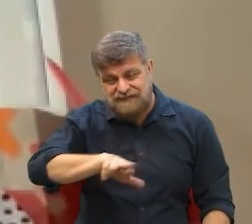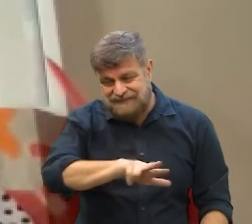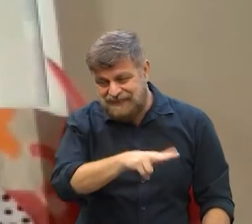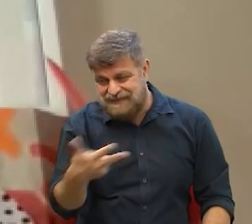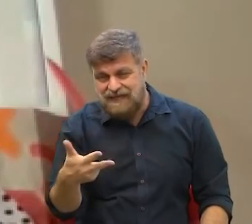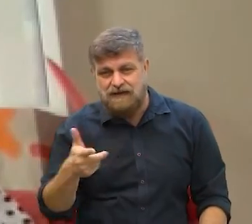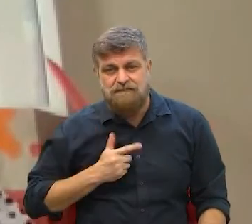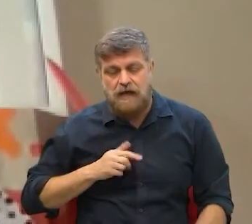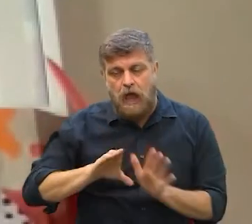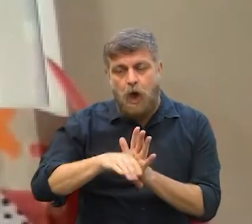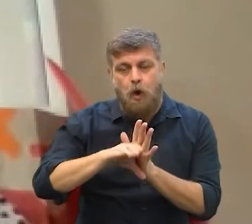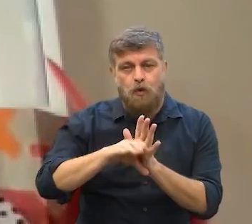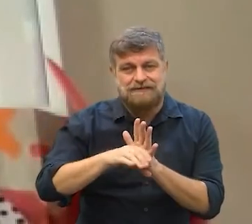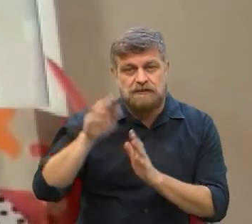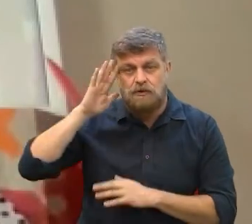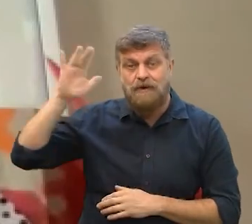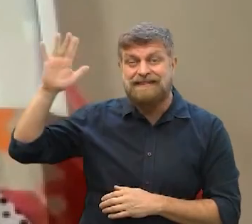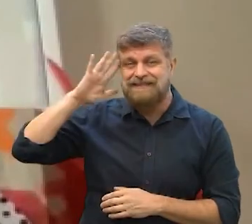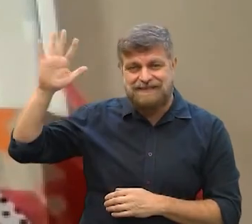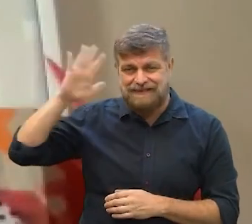um conceito teórico-filosófico